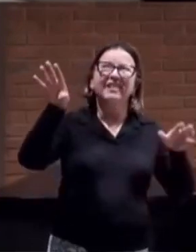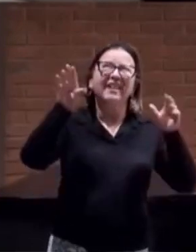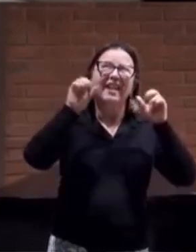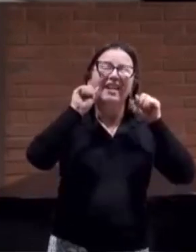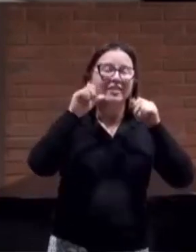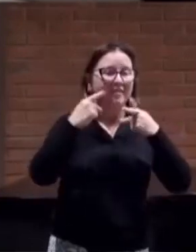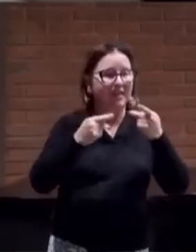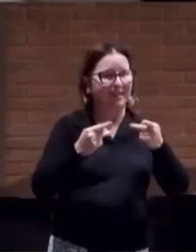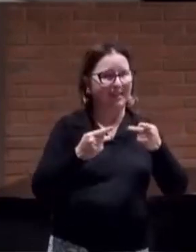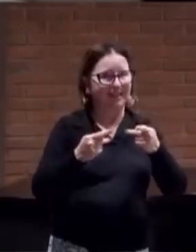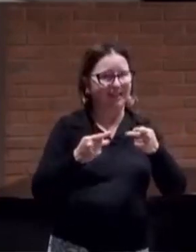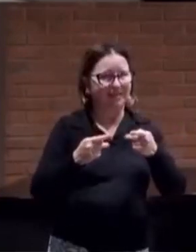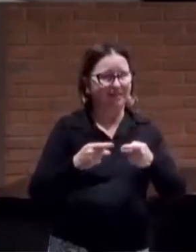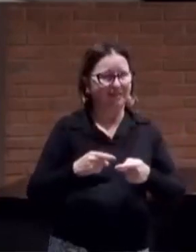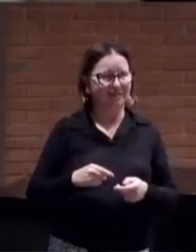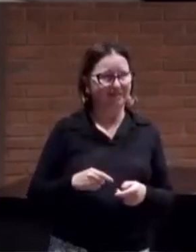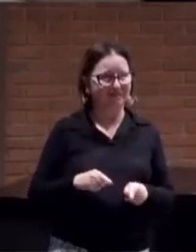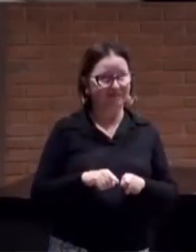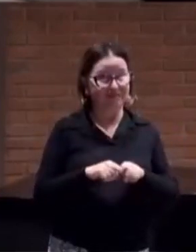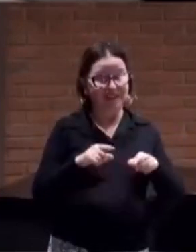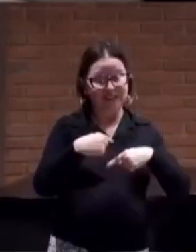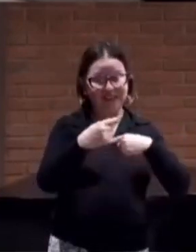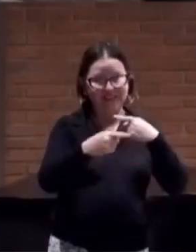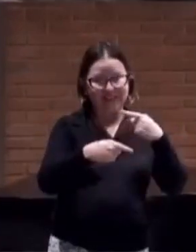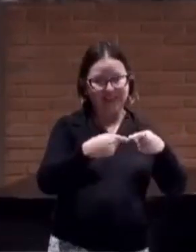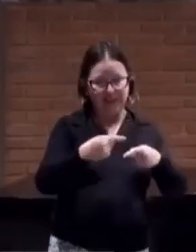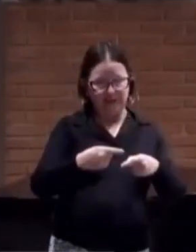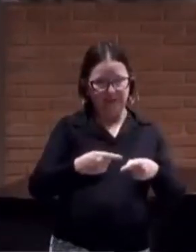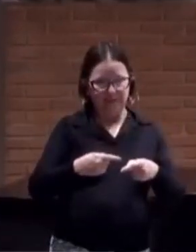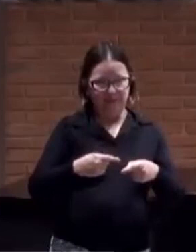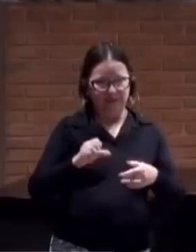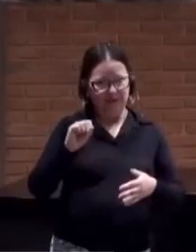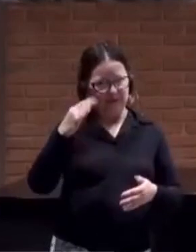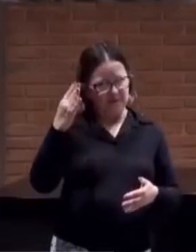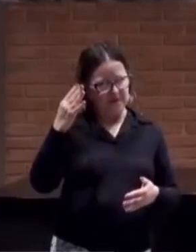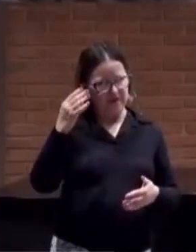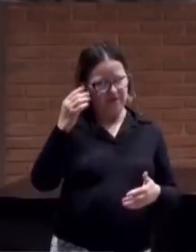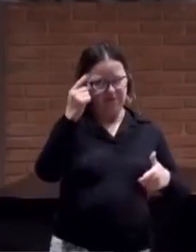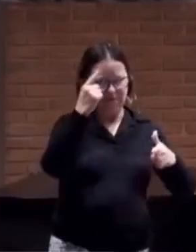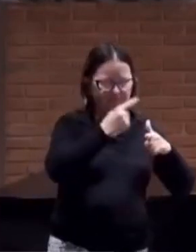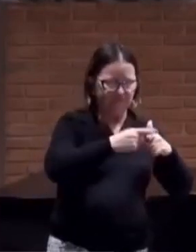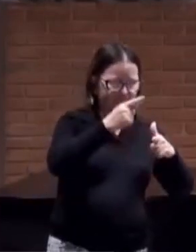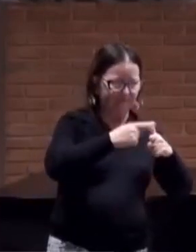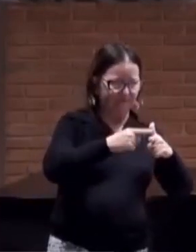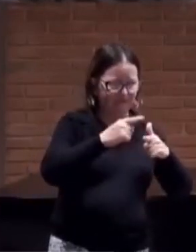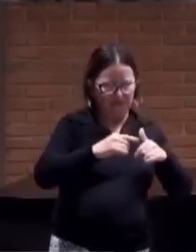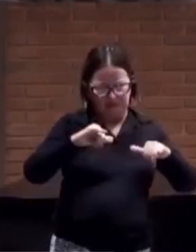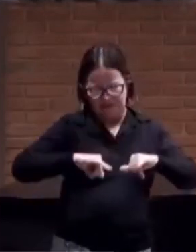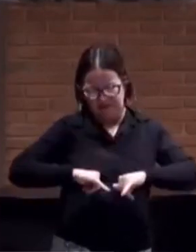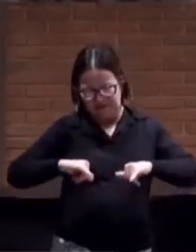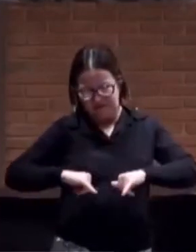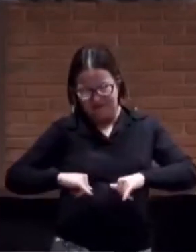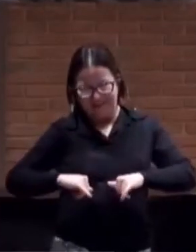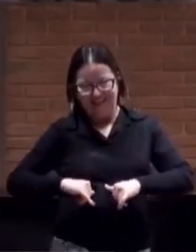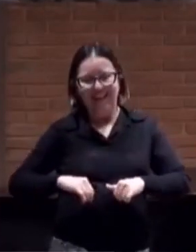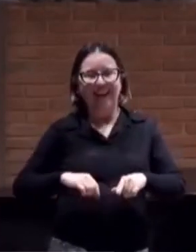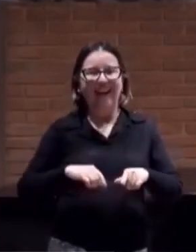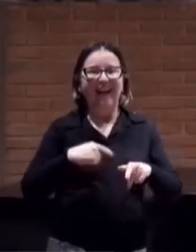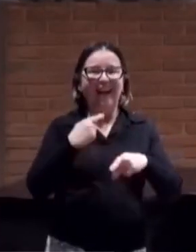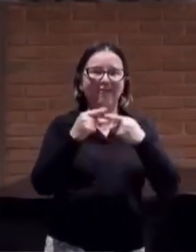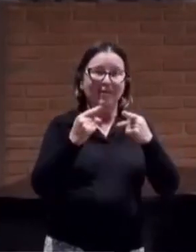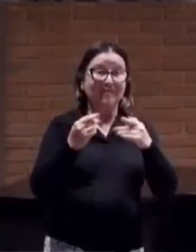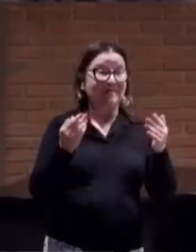E depois que ele passou por aquele torniquete, toda aquela coisa, ele diz: mas agora